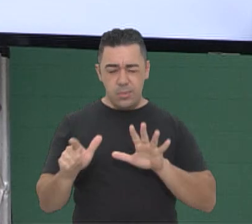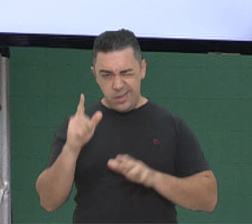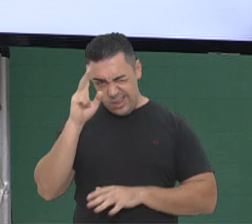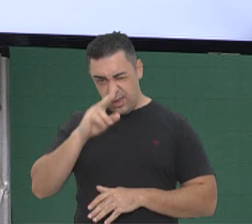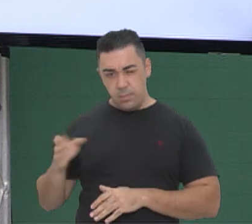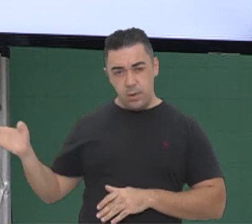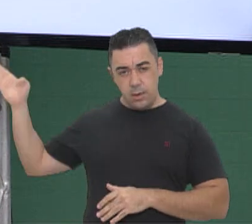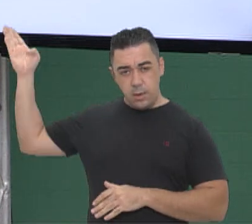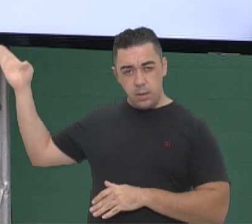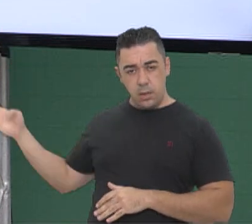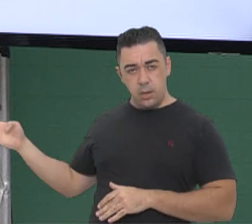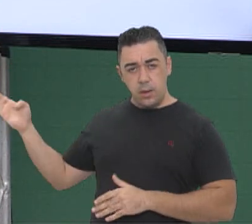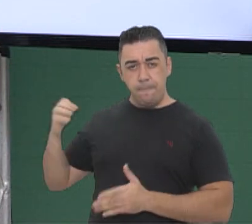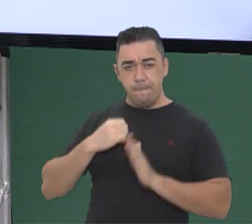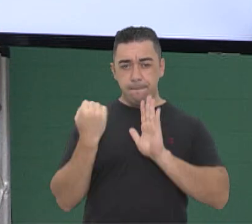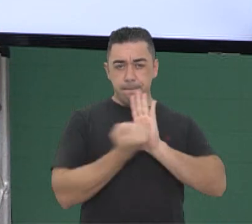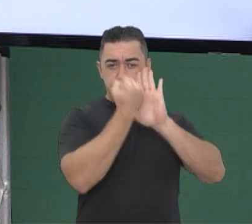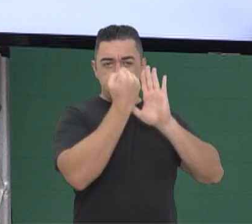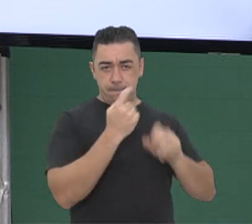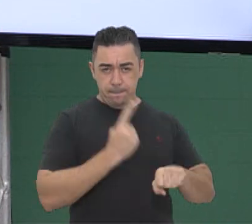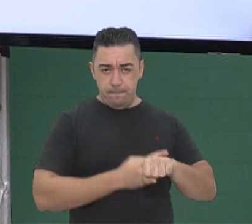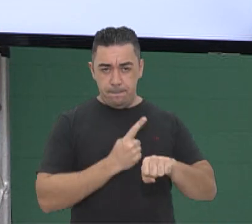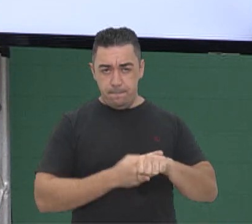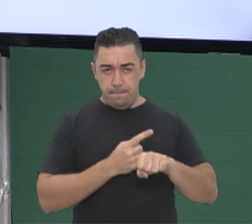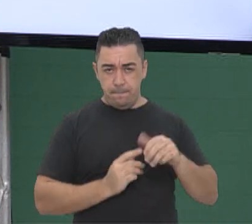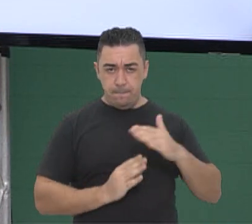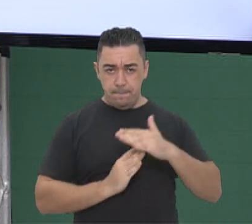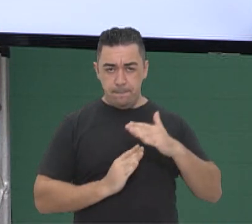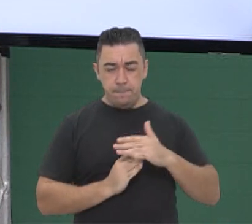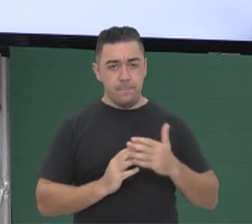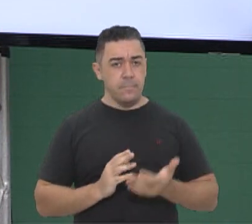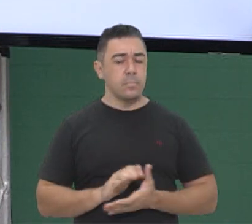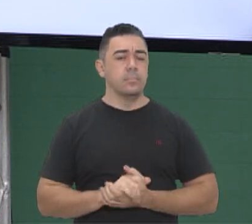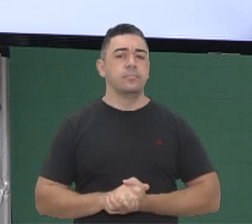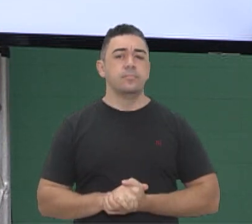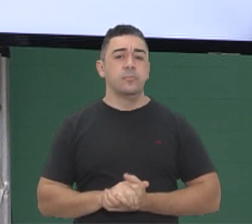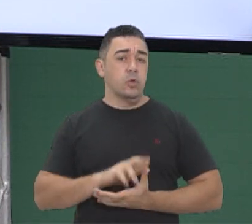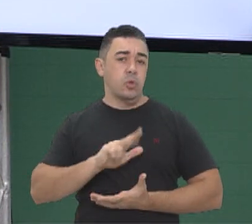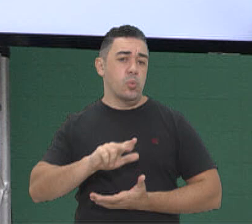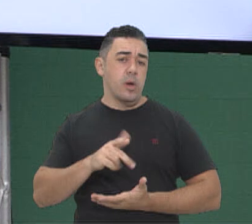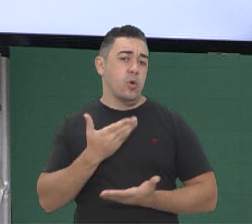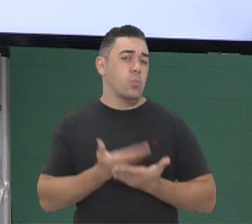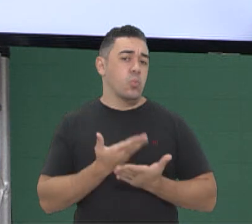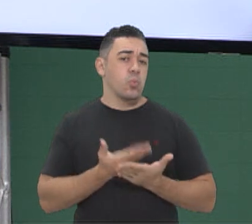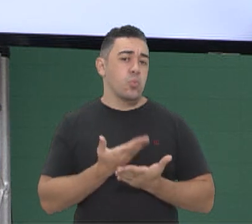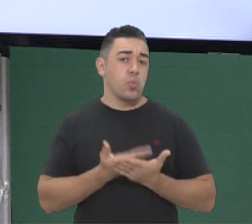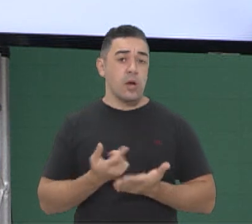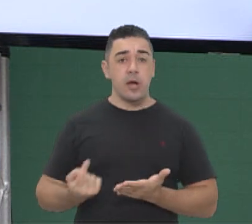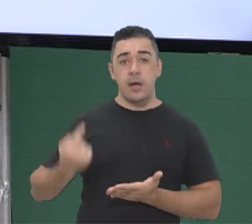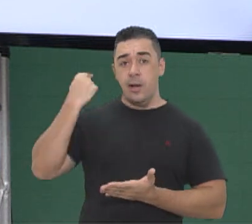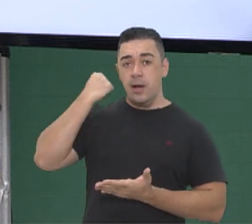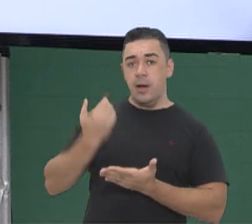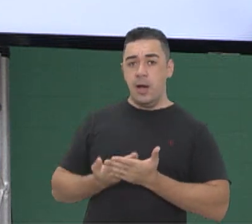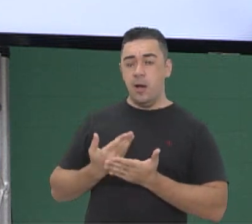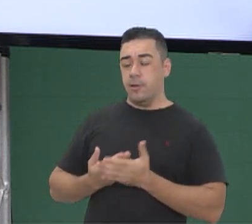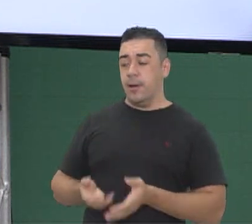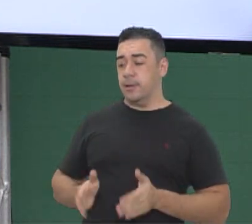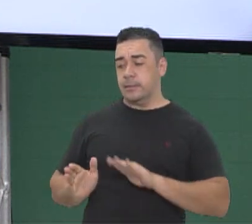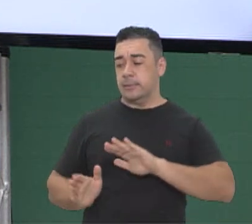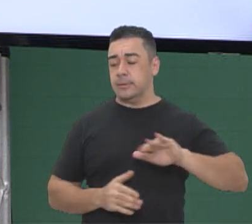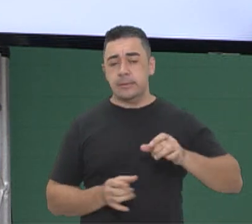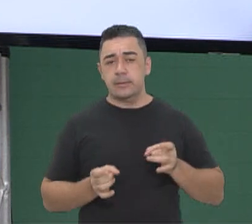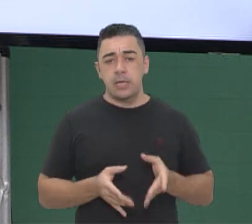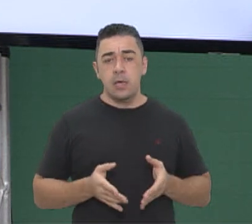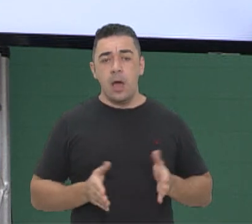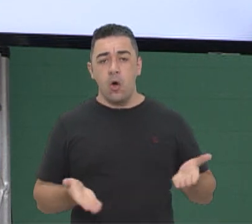Lembram desses marcadores temporais? Então vejam, não é porque nós utilizamos numa aula, deixamos de lado